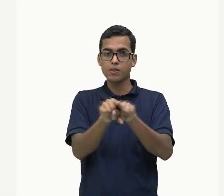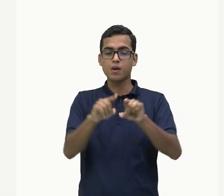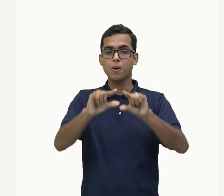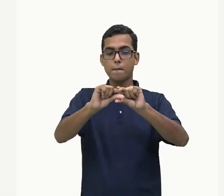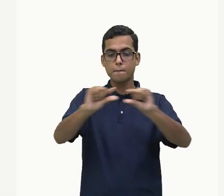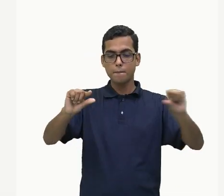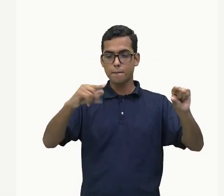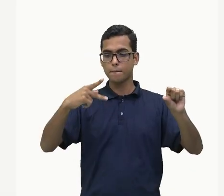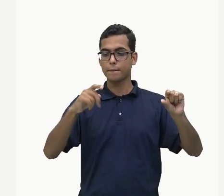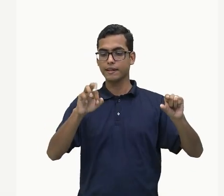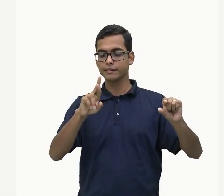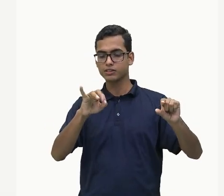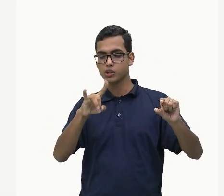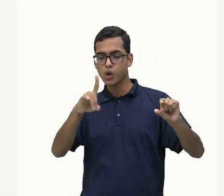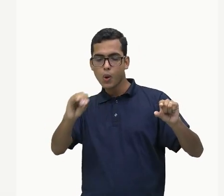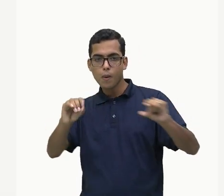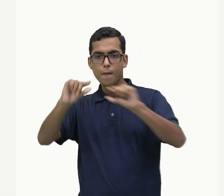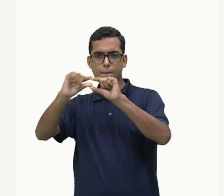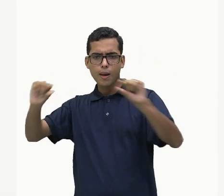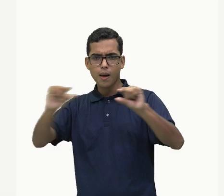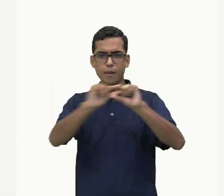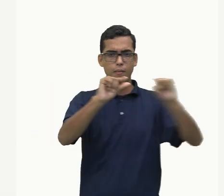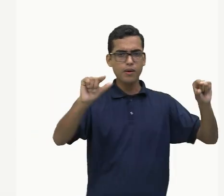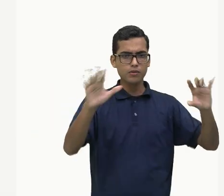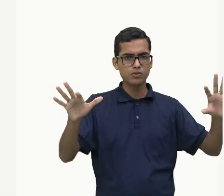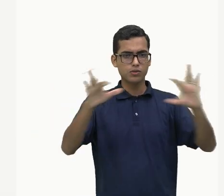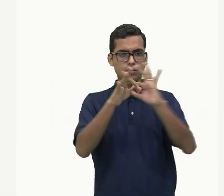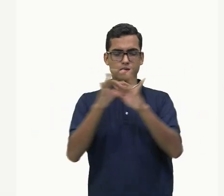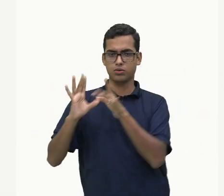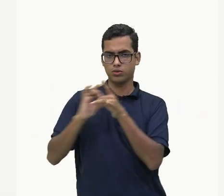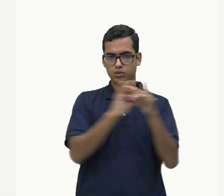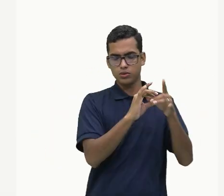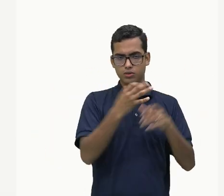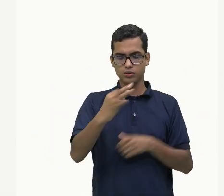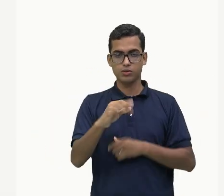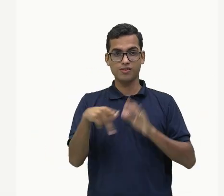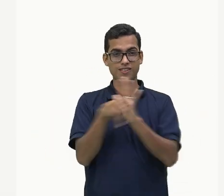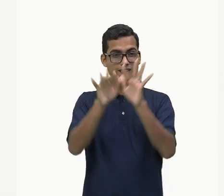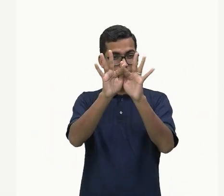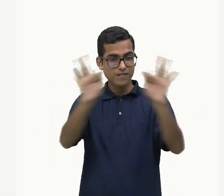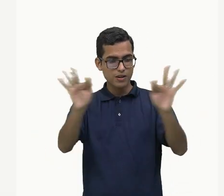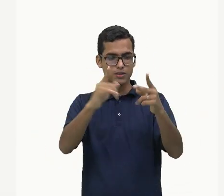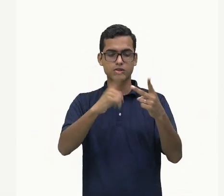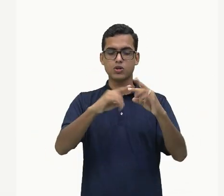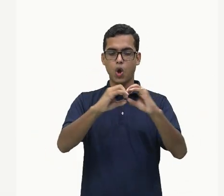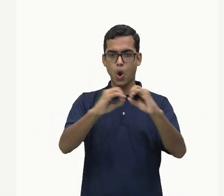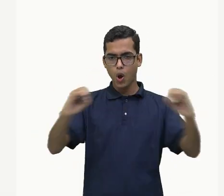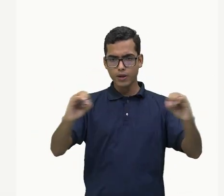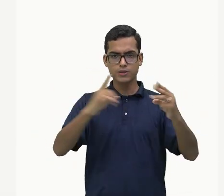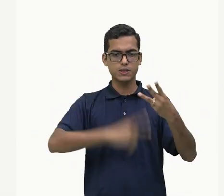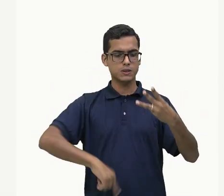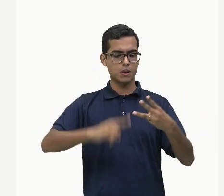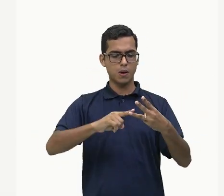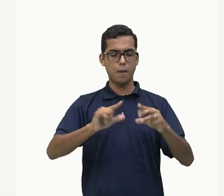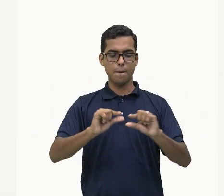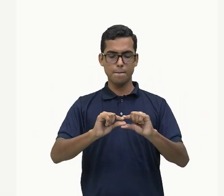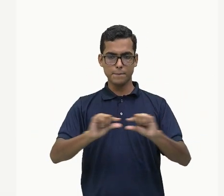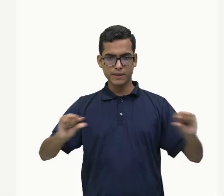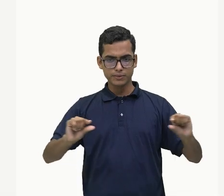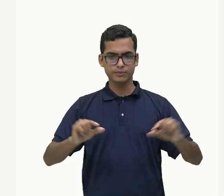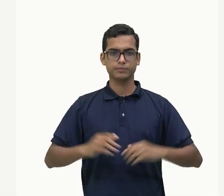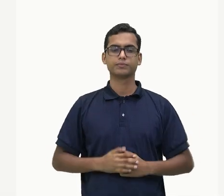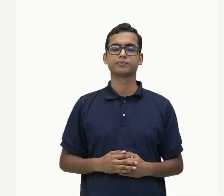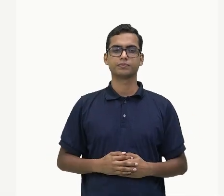orações dentro de um mesmo contexto, tá? Então, essa é a diferença entre frase, oração e período. Nós temos ali, ó, it